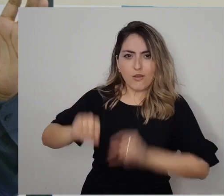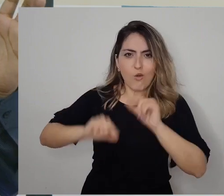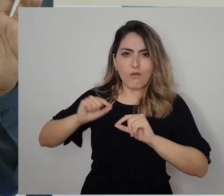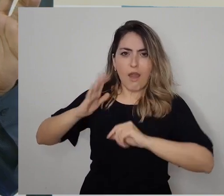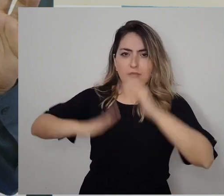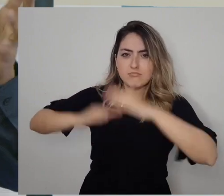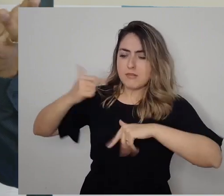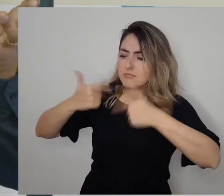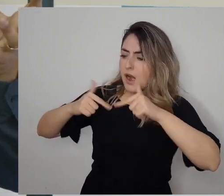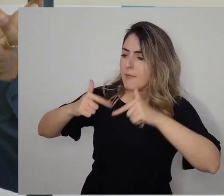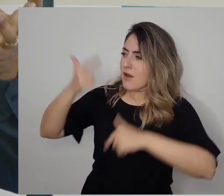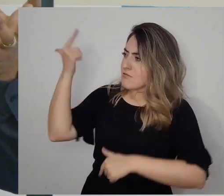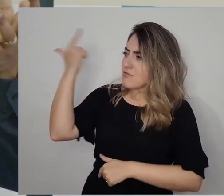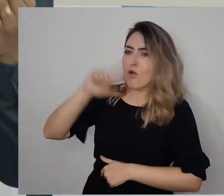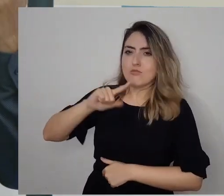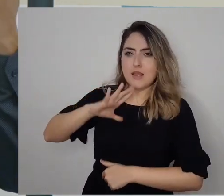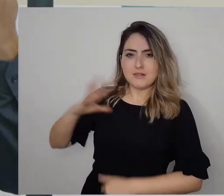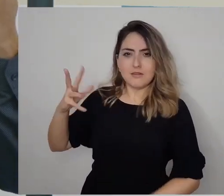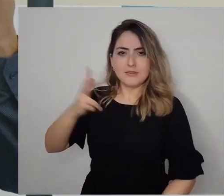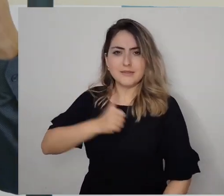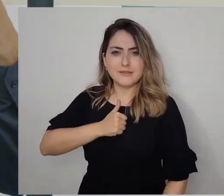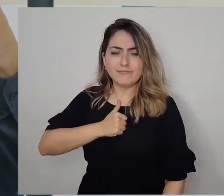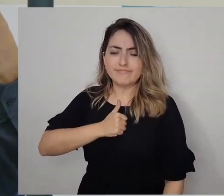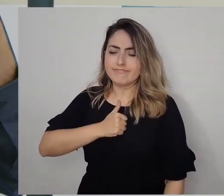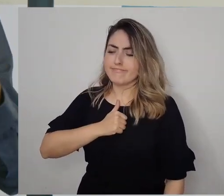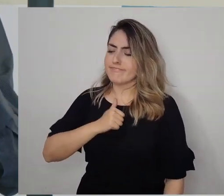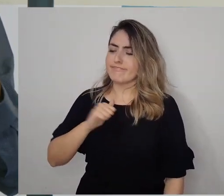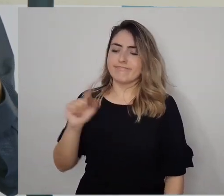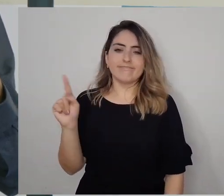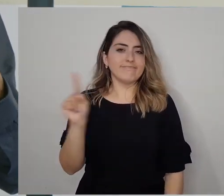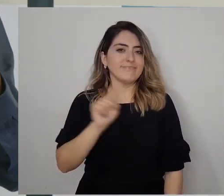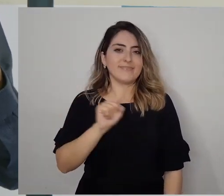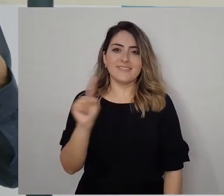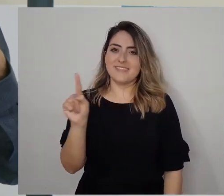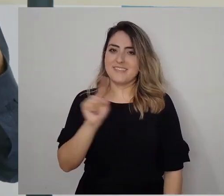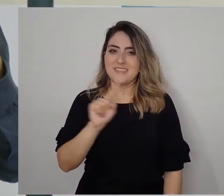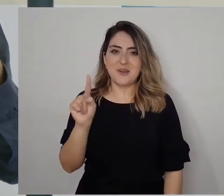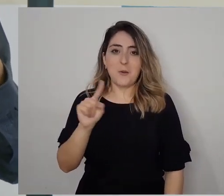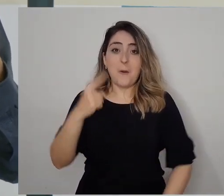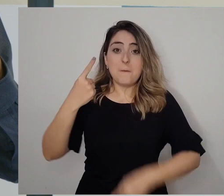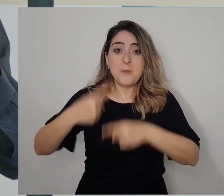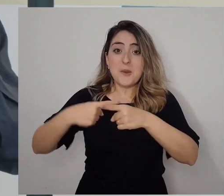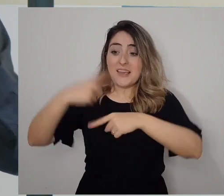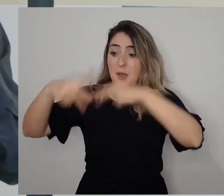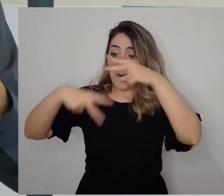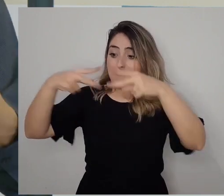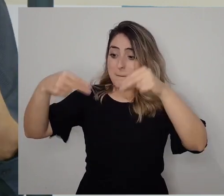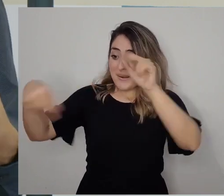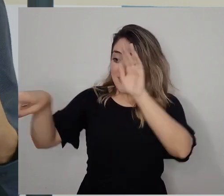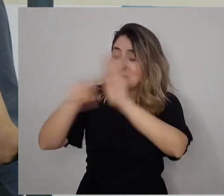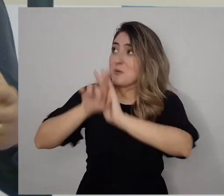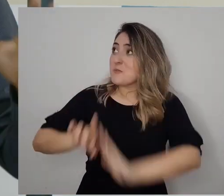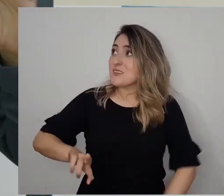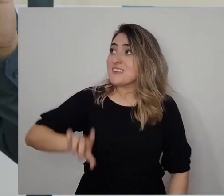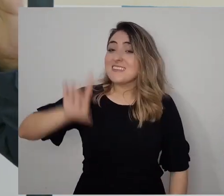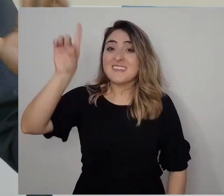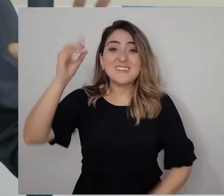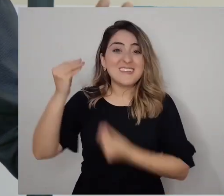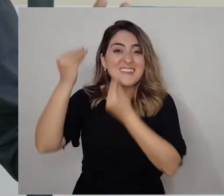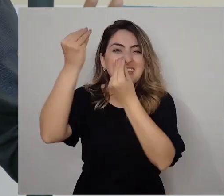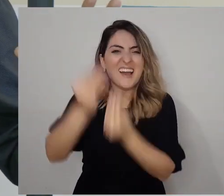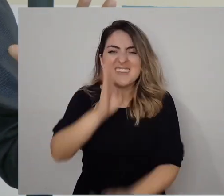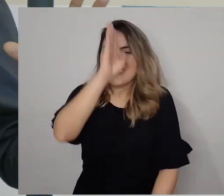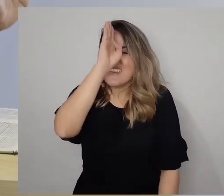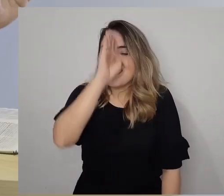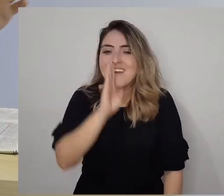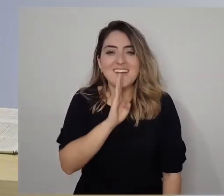obras. Não foi o ser humano que com suas obras, que com seu desejo, conquistou a salvação. Não